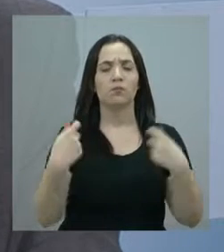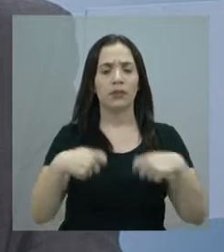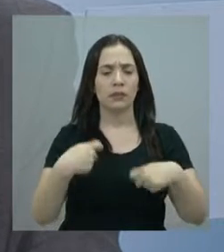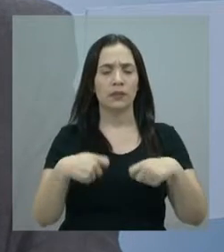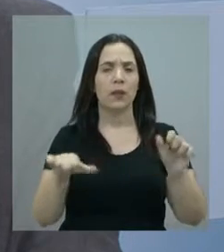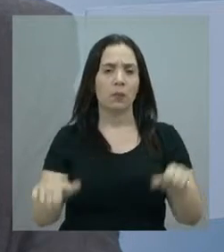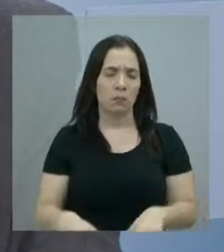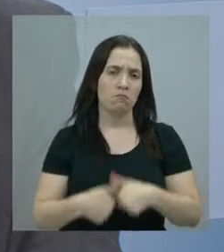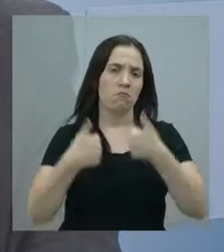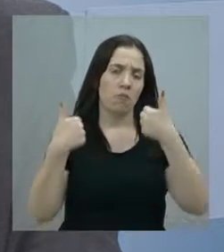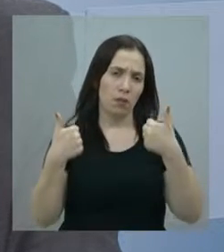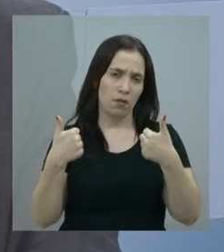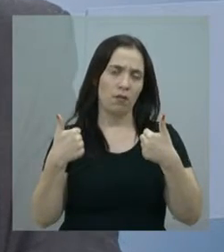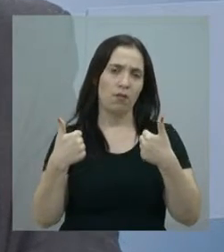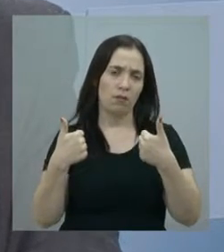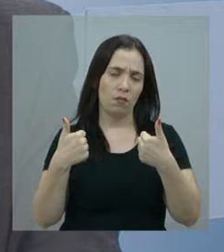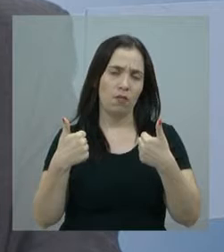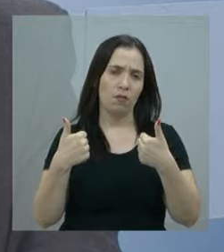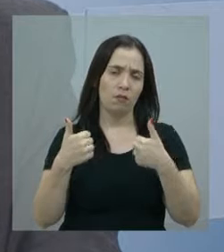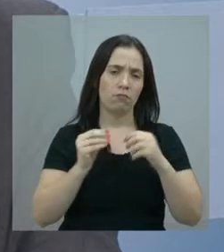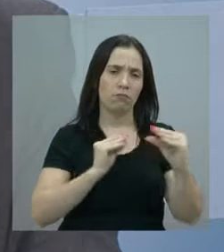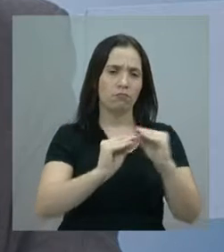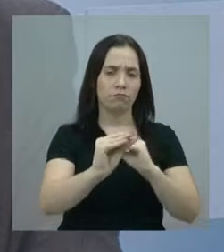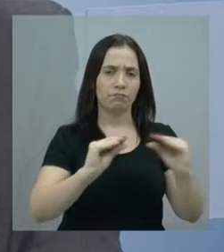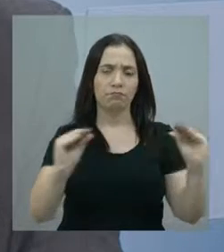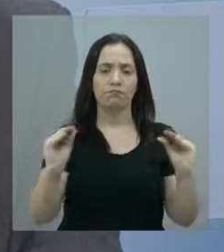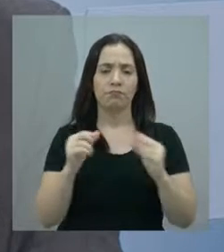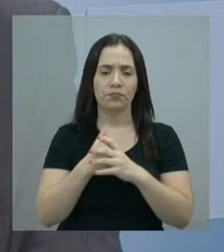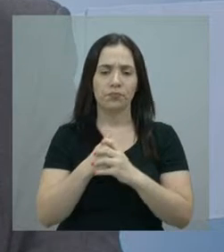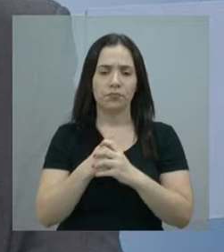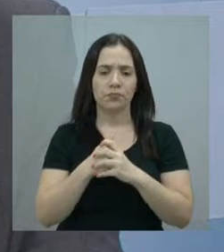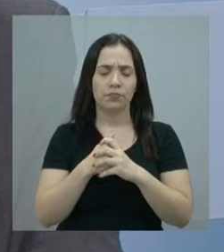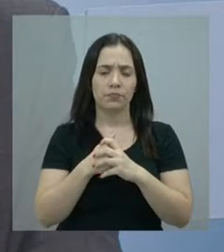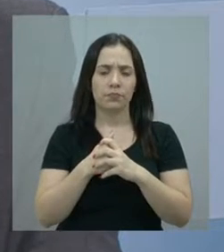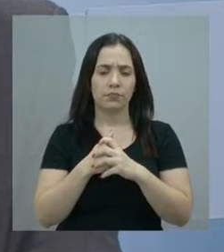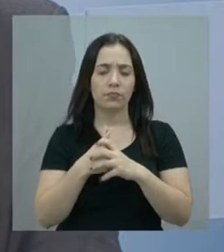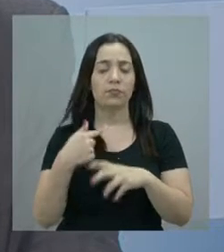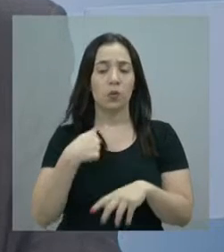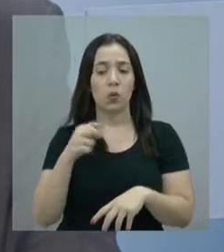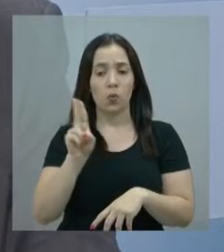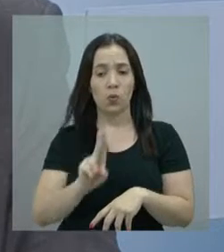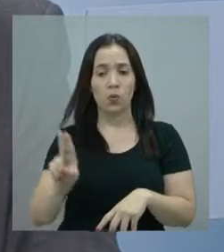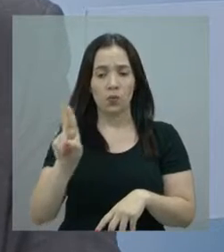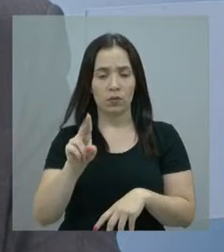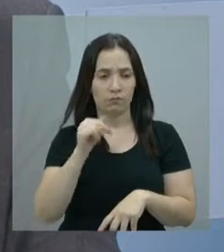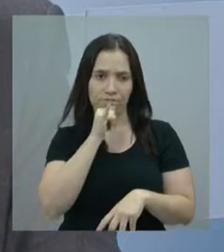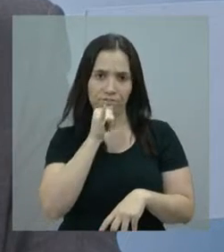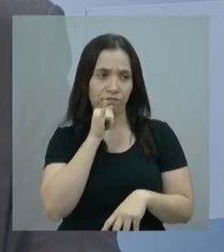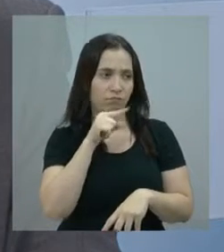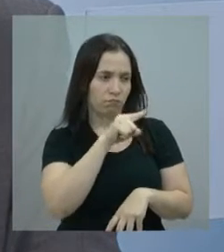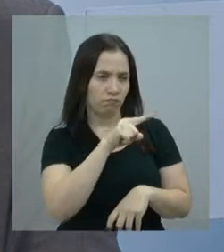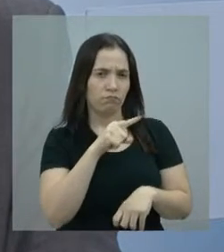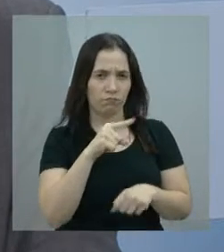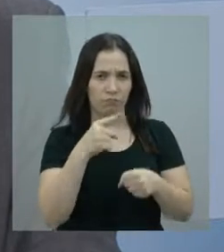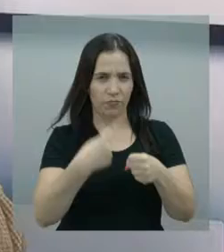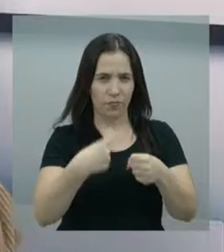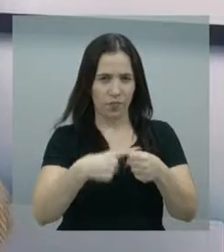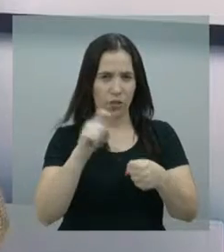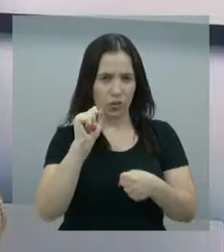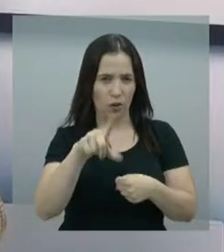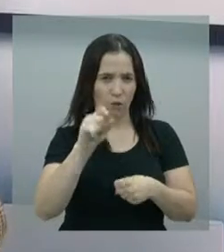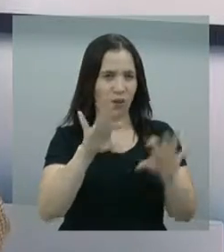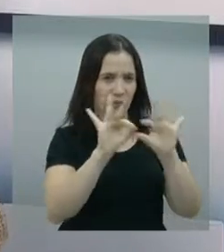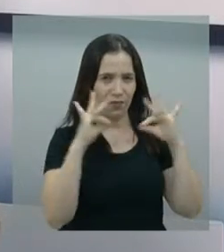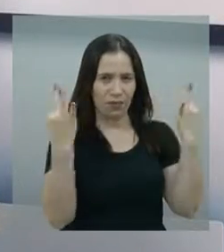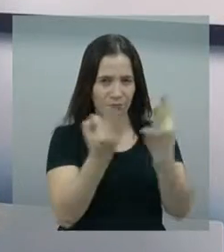melhores condições de distribuição de renda. Eu vou utilizar... Você é de Sobral, né? Família de lá. A família é